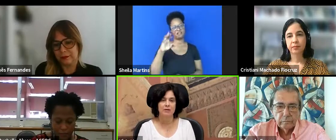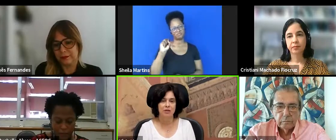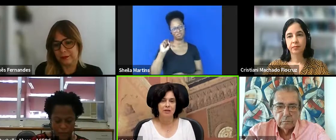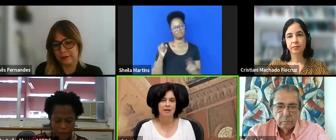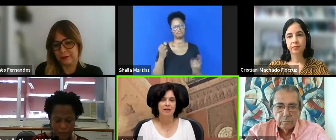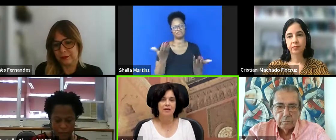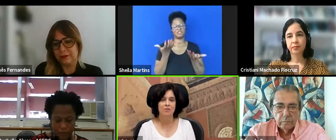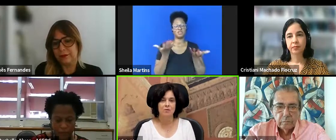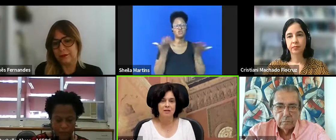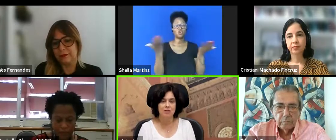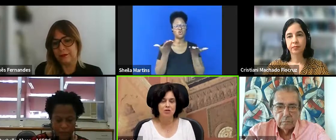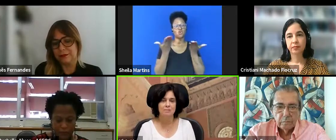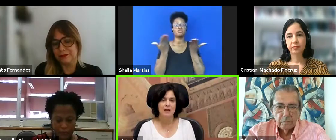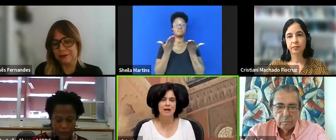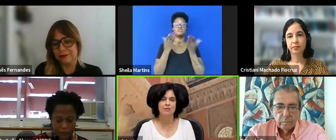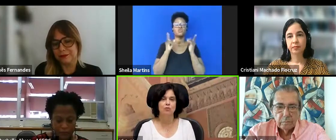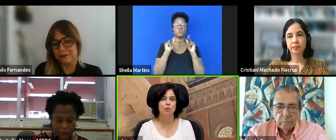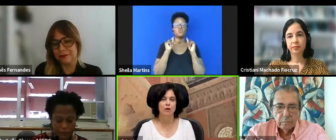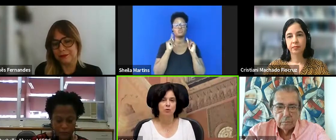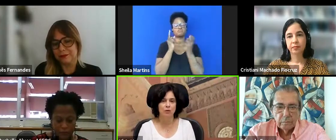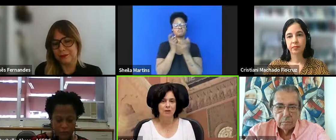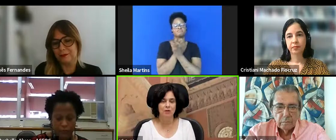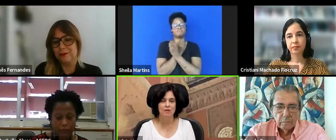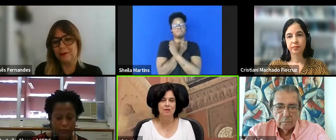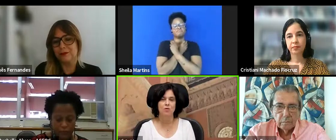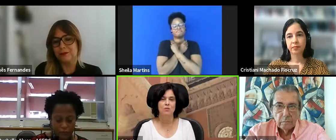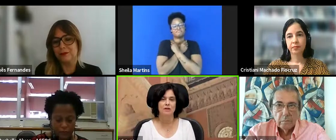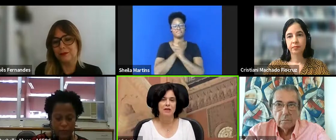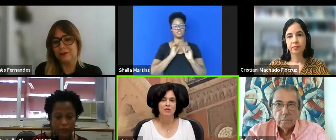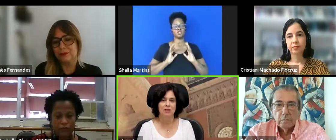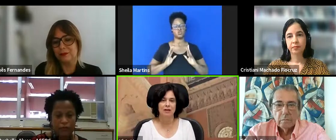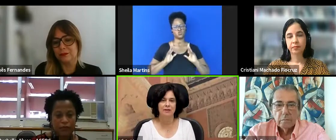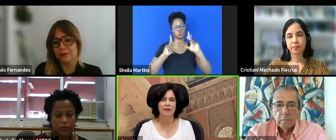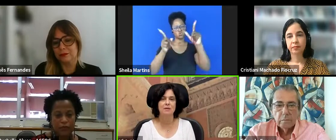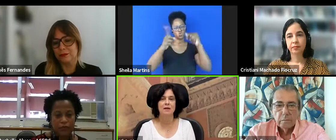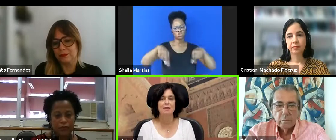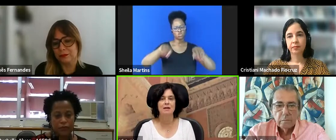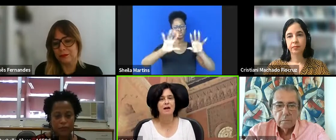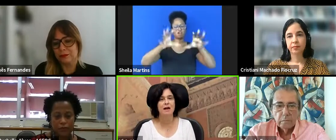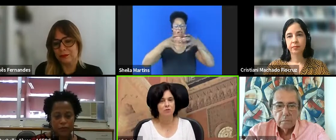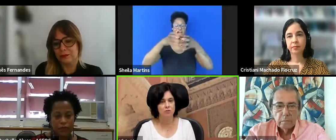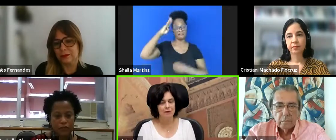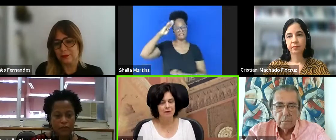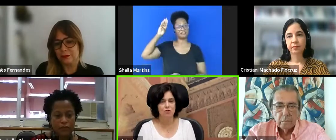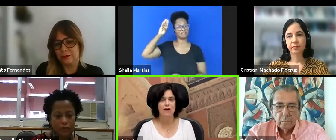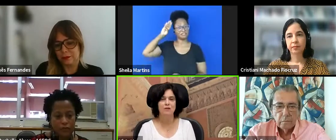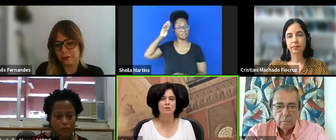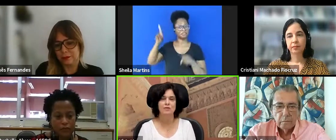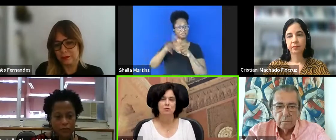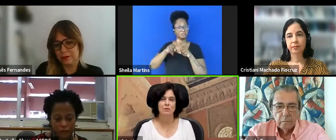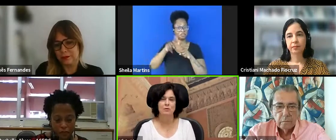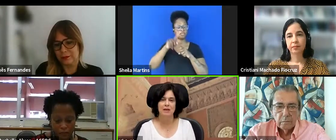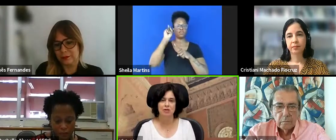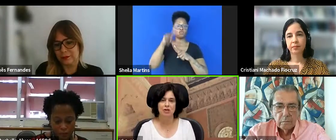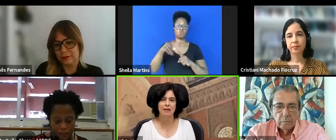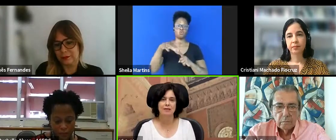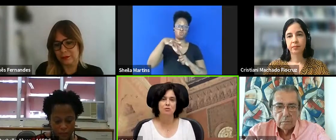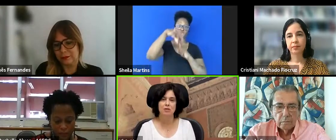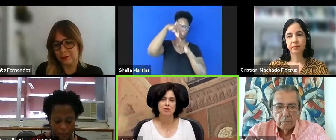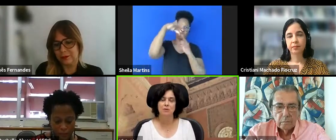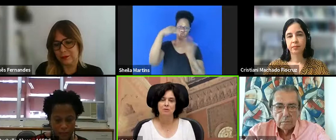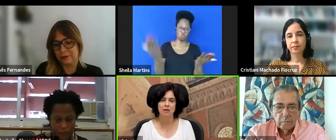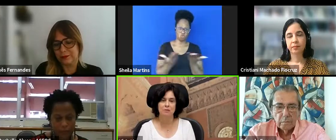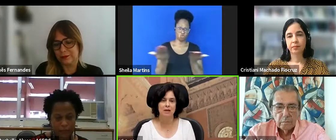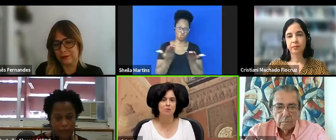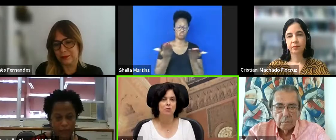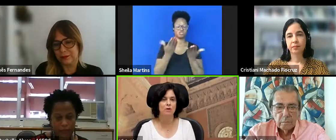quero estender aqui um grande abraço a toda a nossa comunidade acadêmica, aos homenageados, às homenageadas,